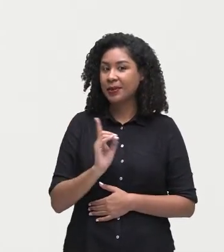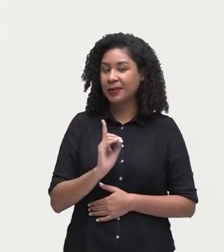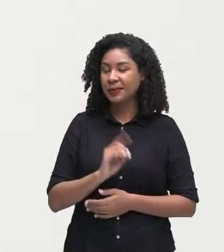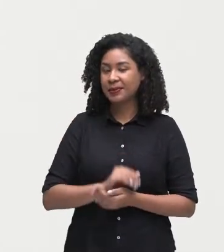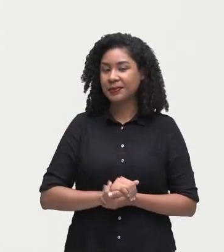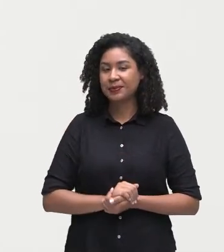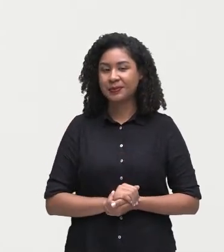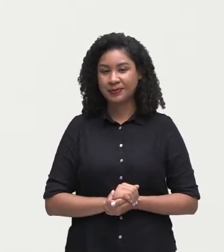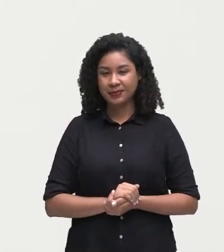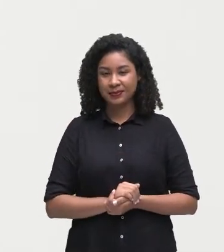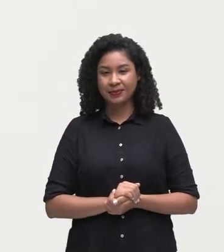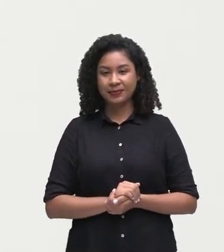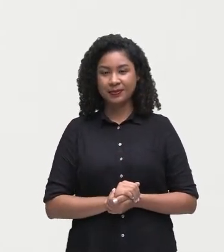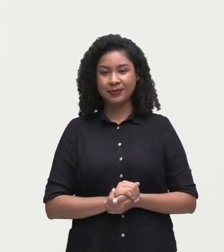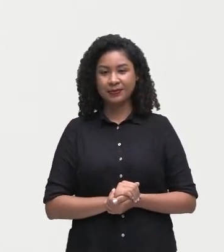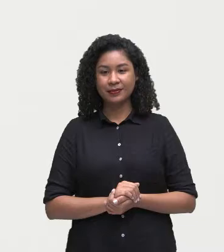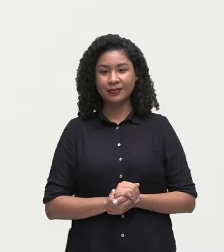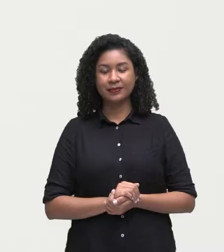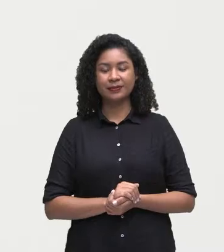chat.